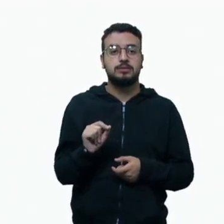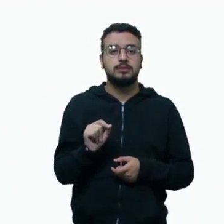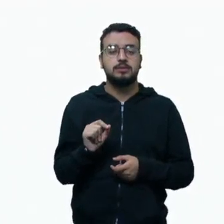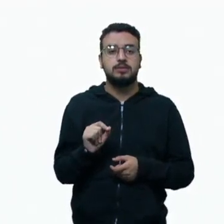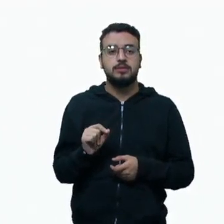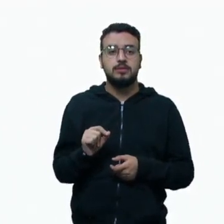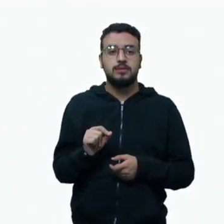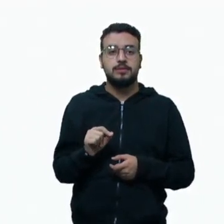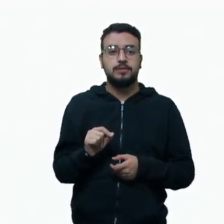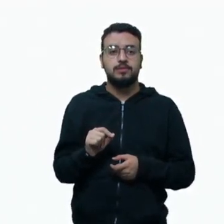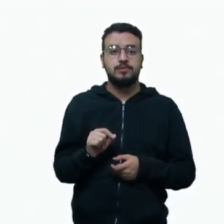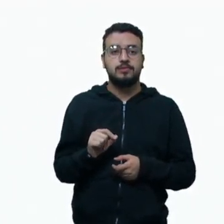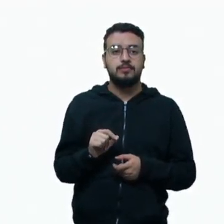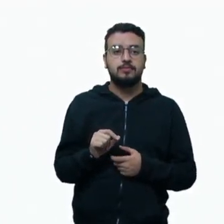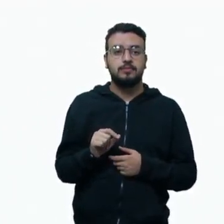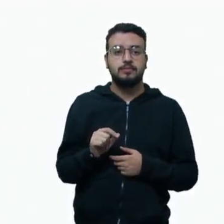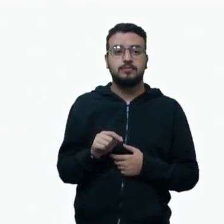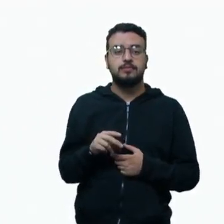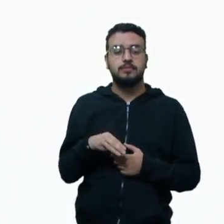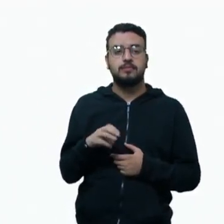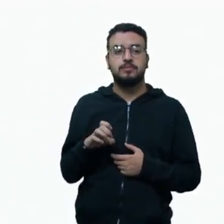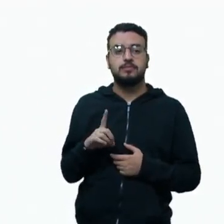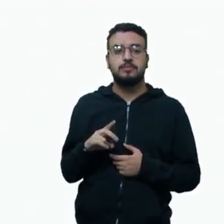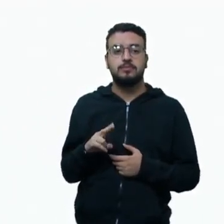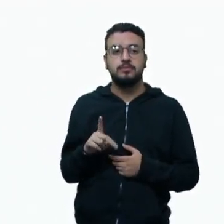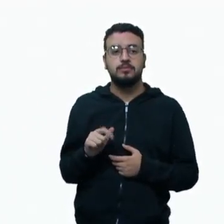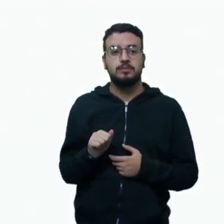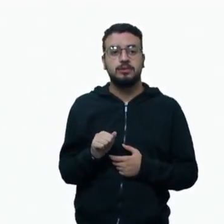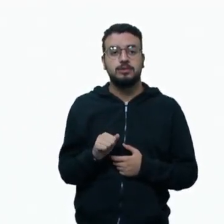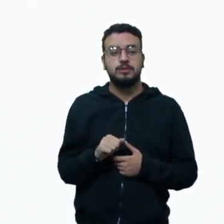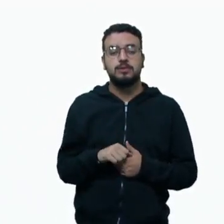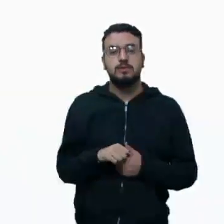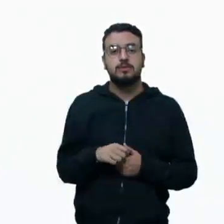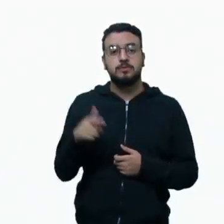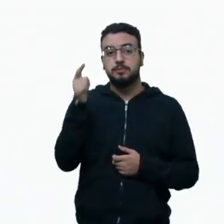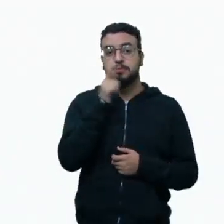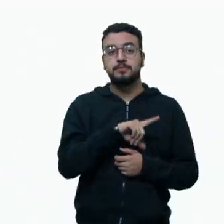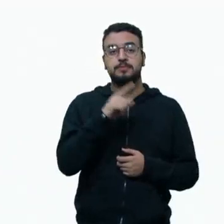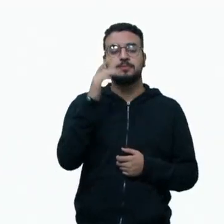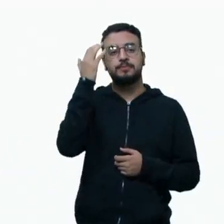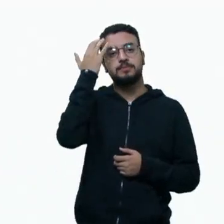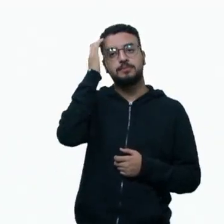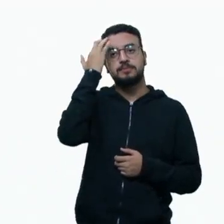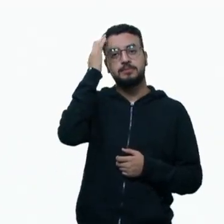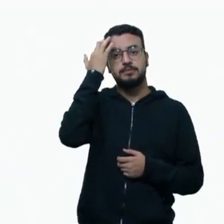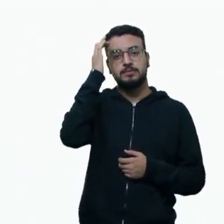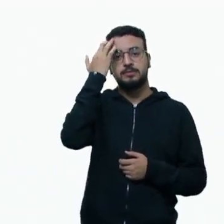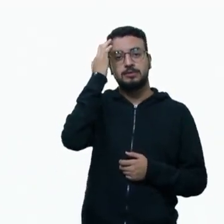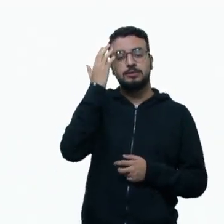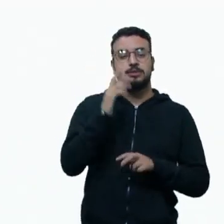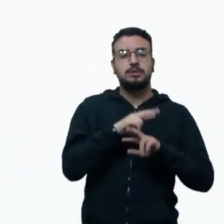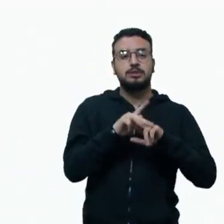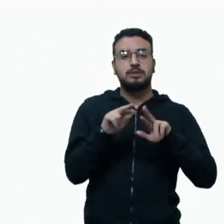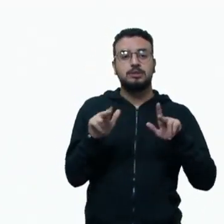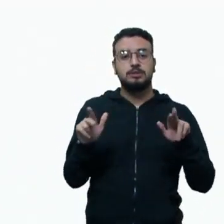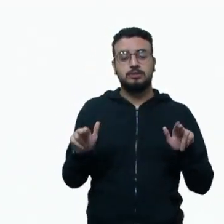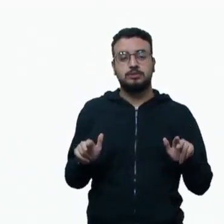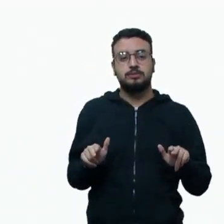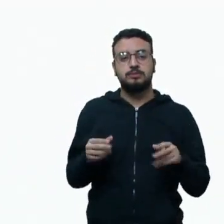aquela parte da medula, tá? Você consegue entender em diversos